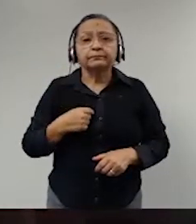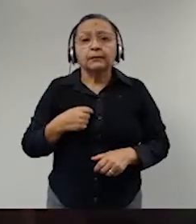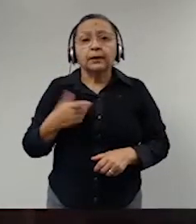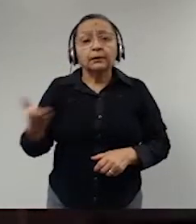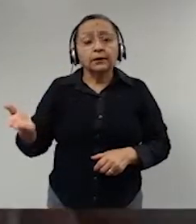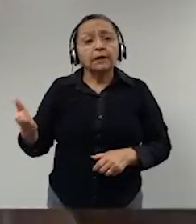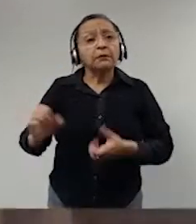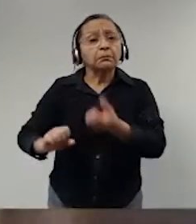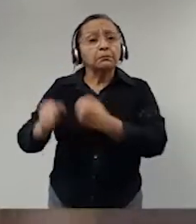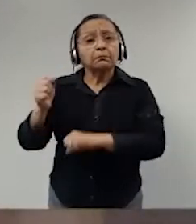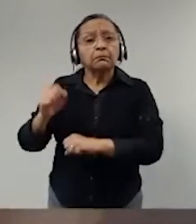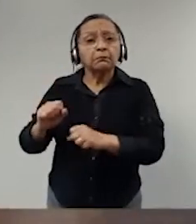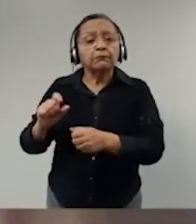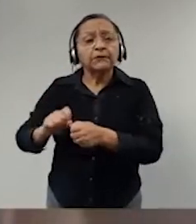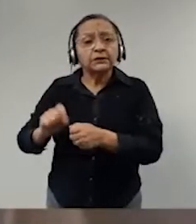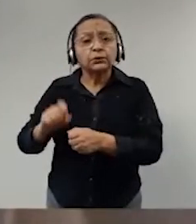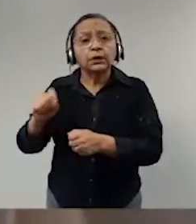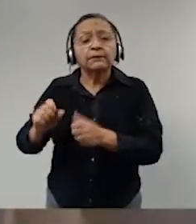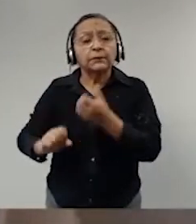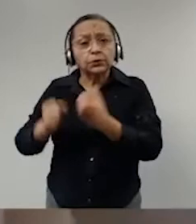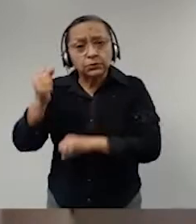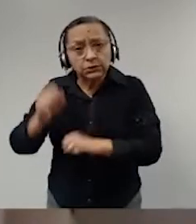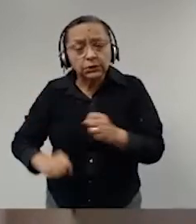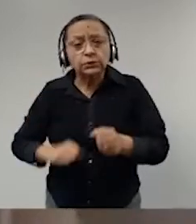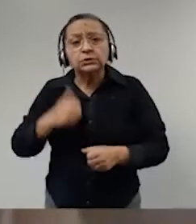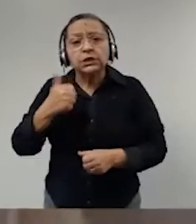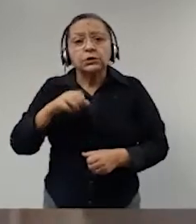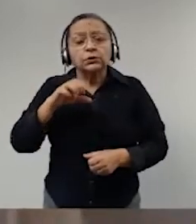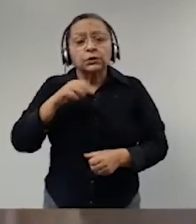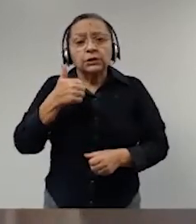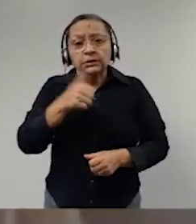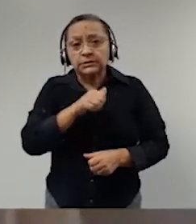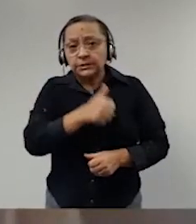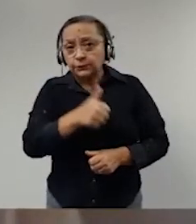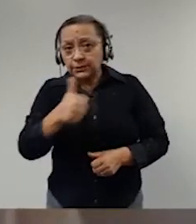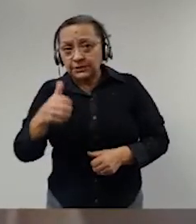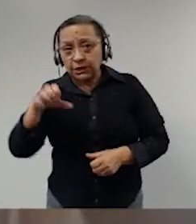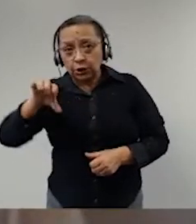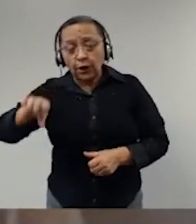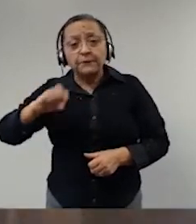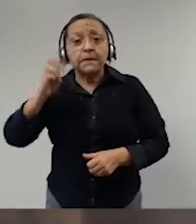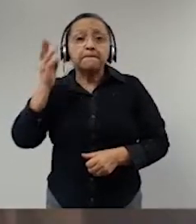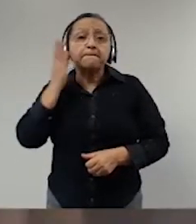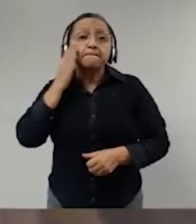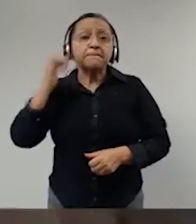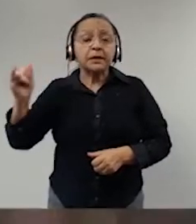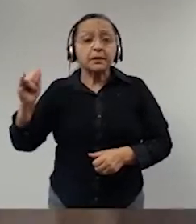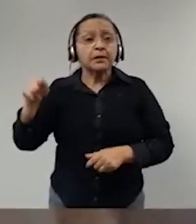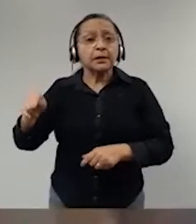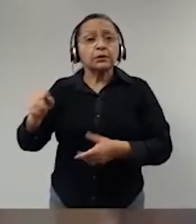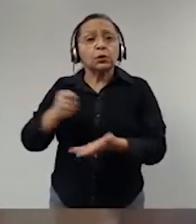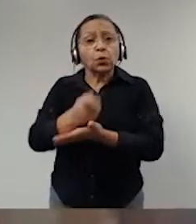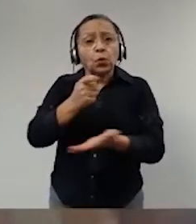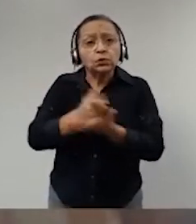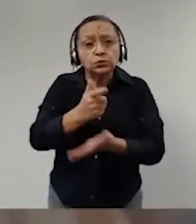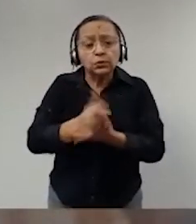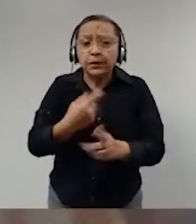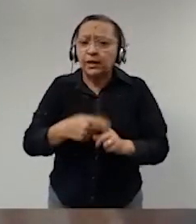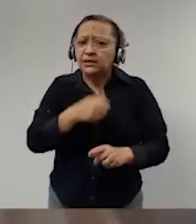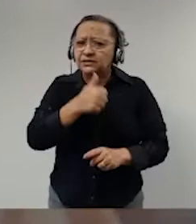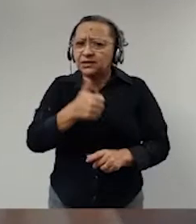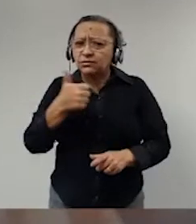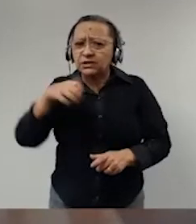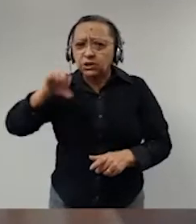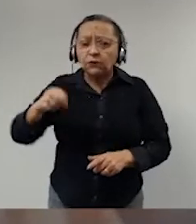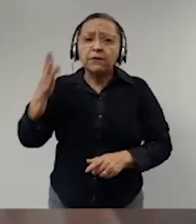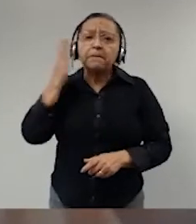produzindo 119 bilhões de reais em poder de consumo, né? Então, isso traz várias reflexões, porque 119 bilhões corresponde